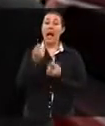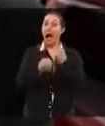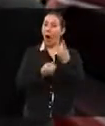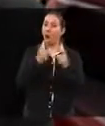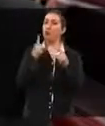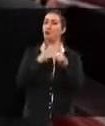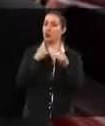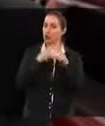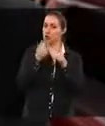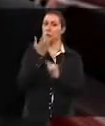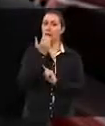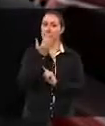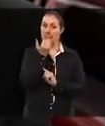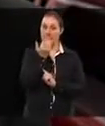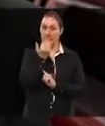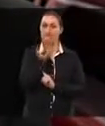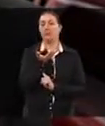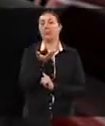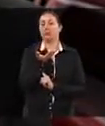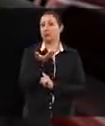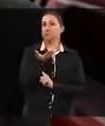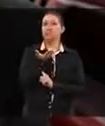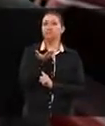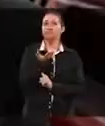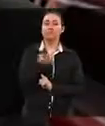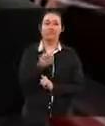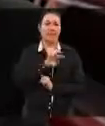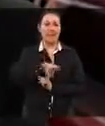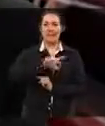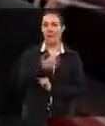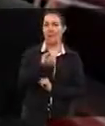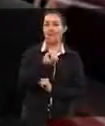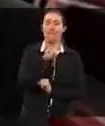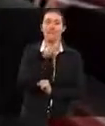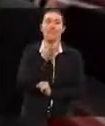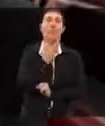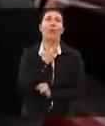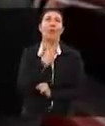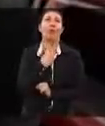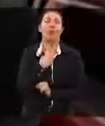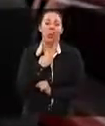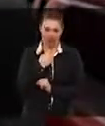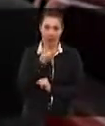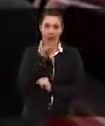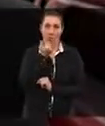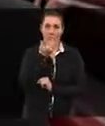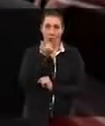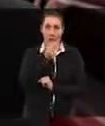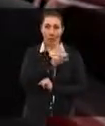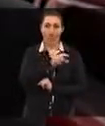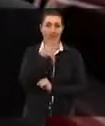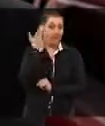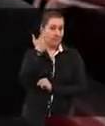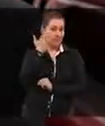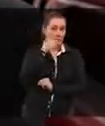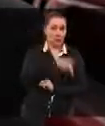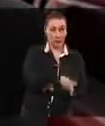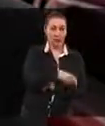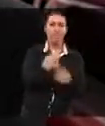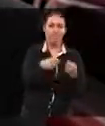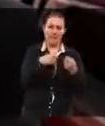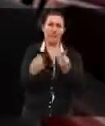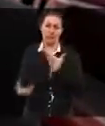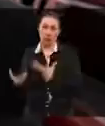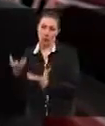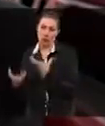sabe que alguns alimentos a gente não tem assim não são muito agradáveis de estar comendo crus, né? Então você tem que estar cozinhando. E alguns deles